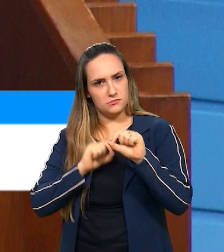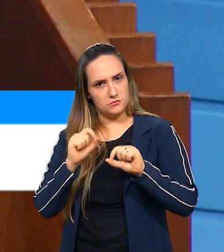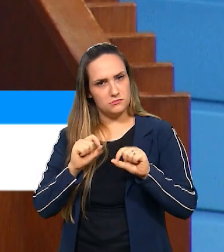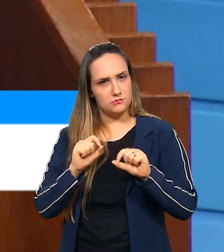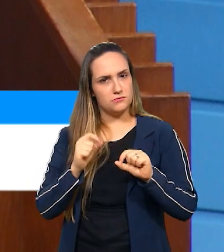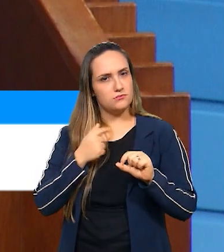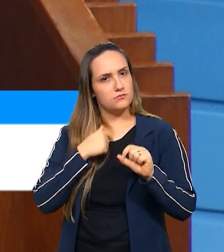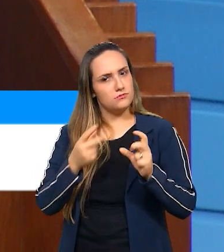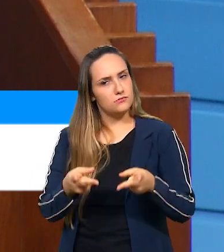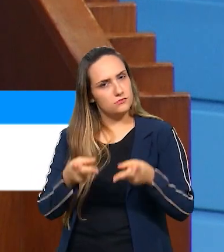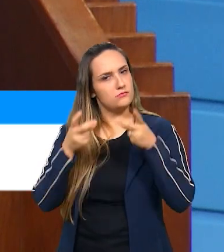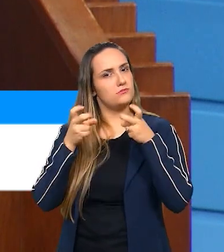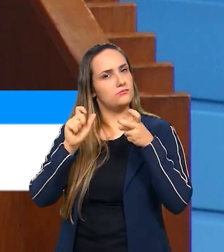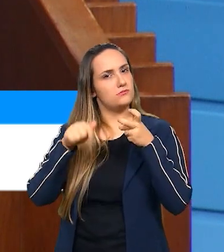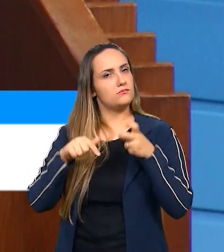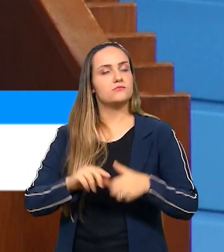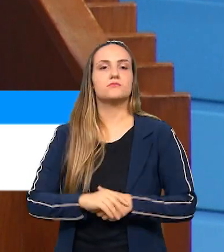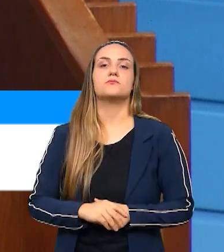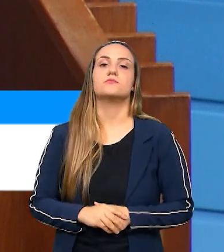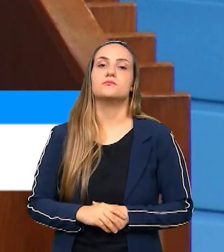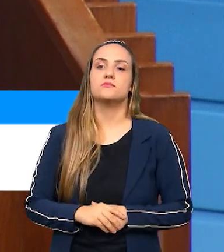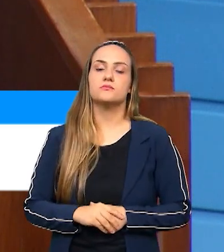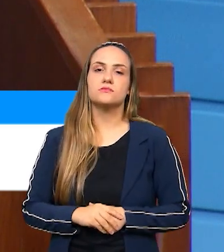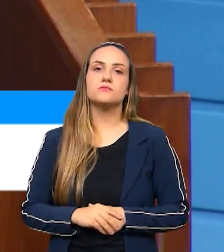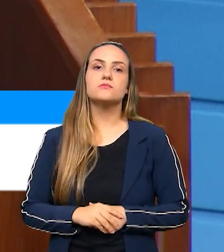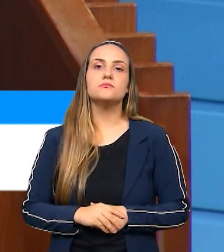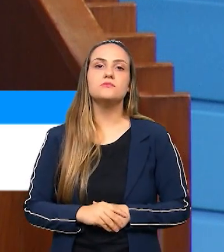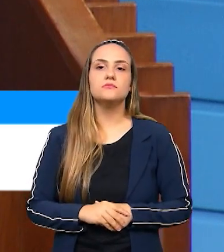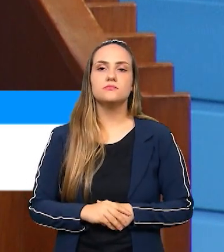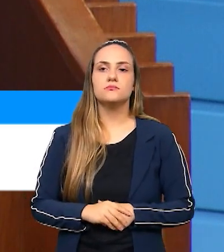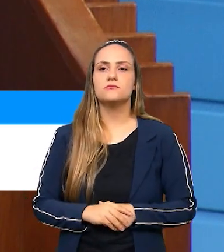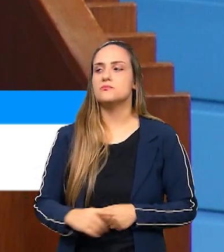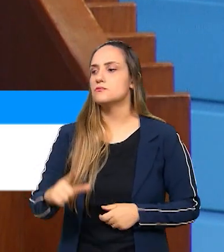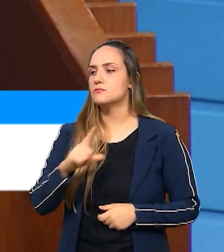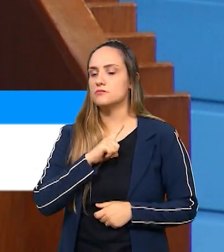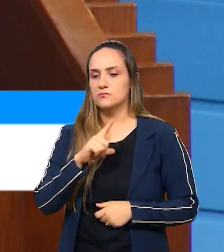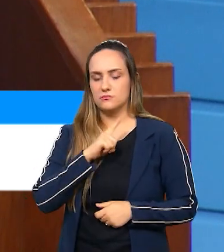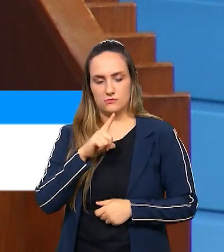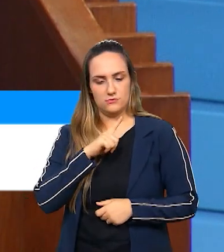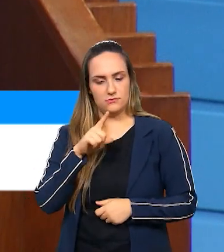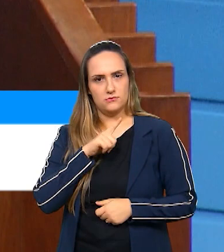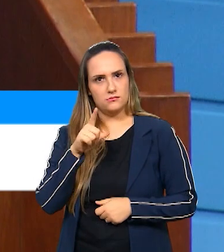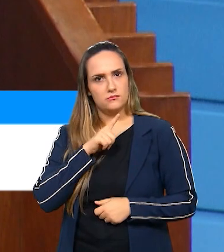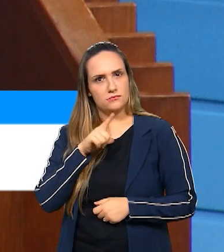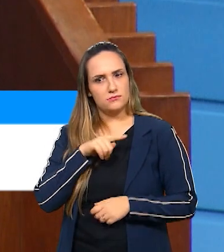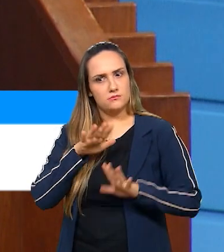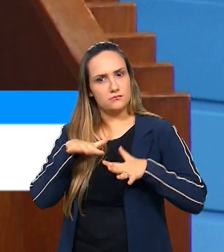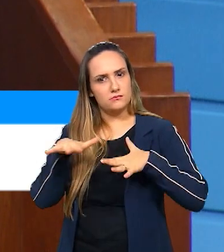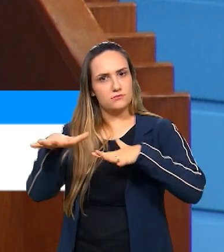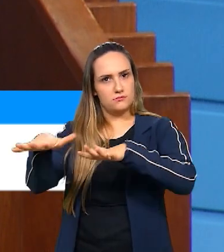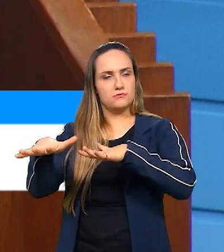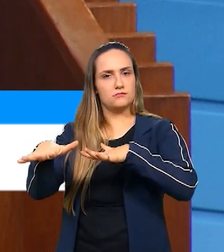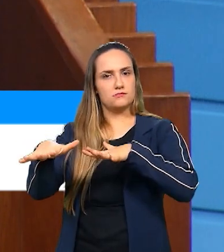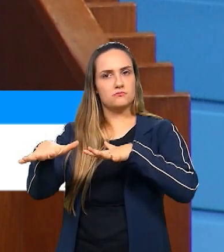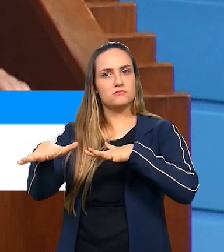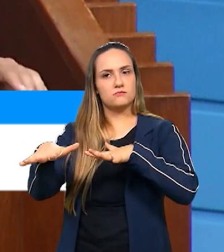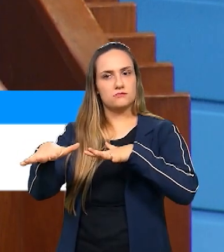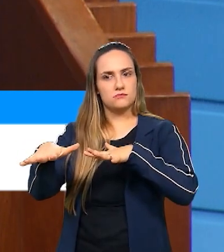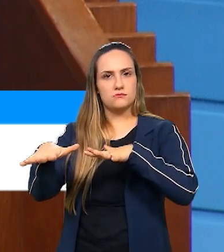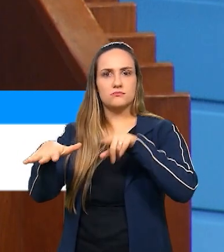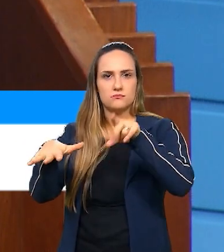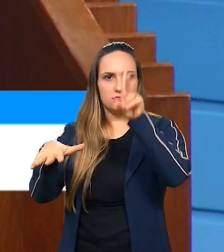O que nós percebemos, os registros e as manifestações que são feitas,